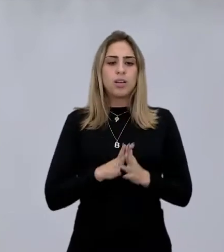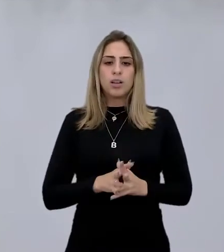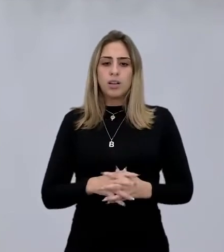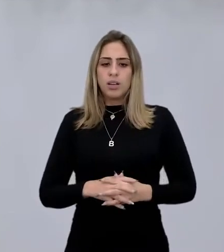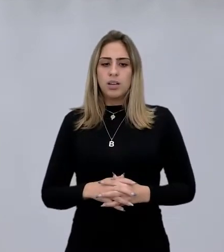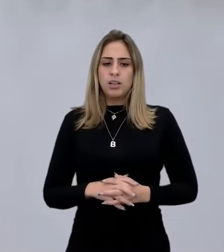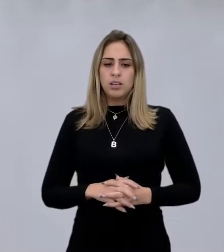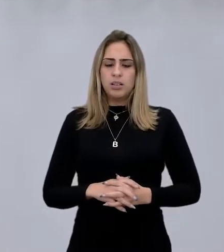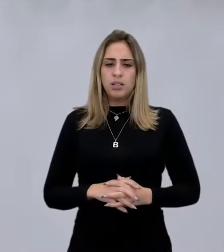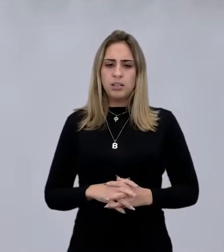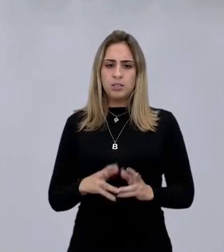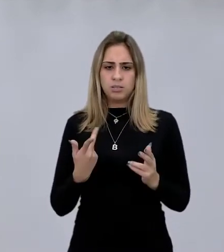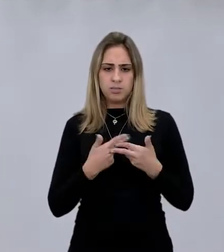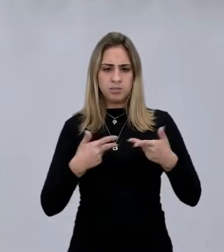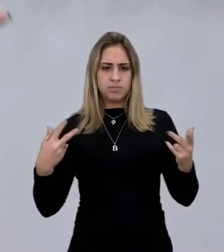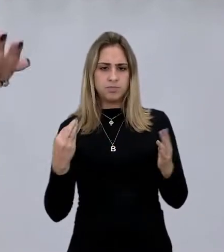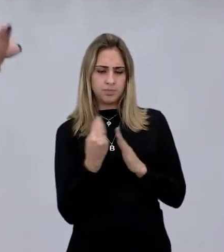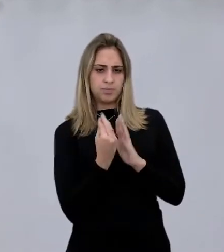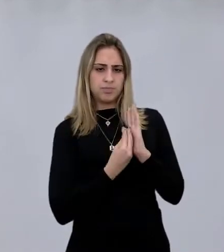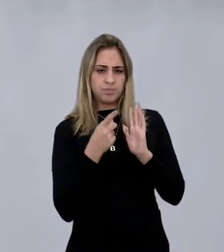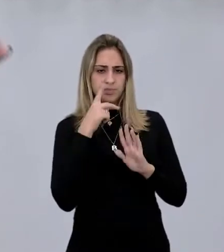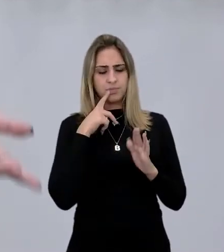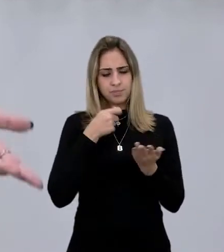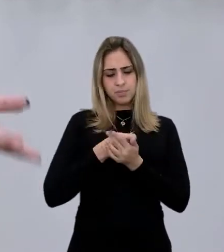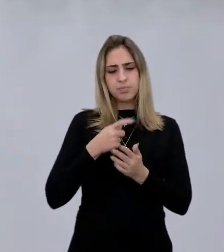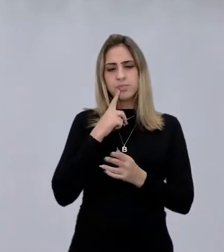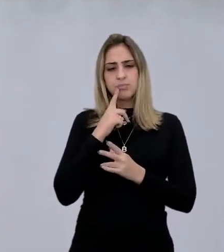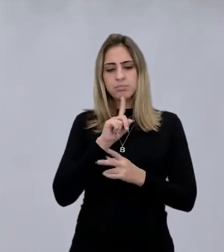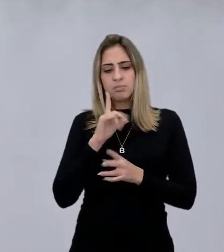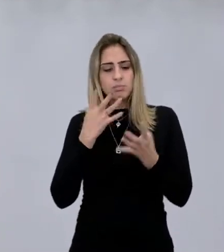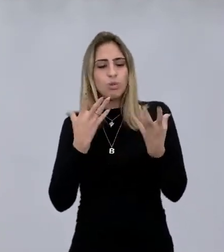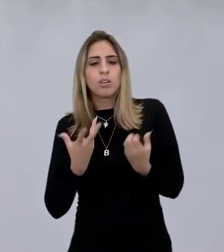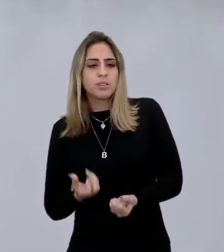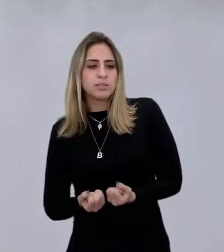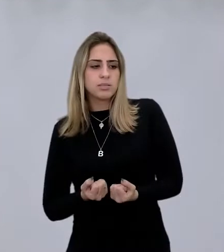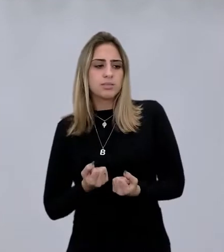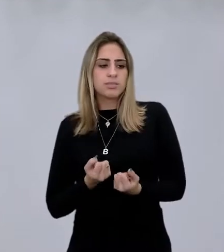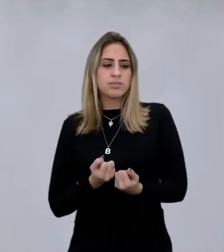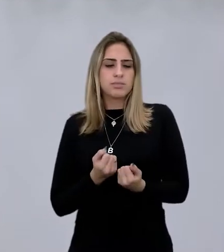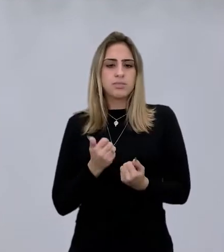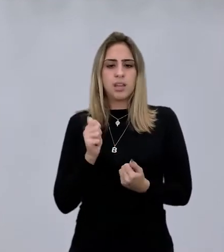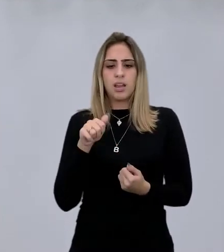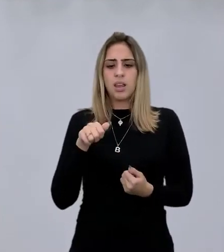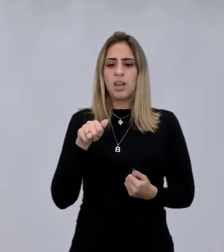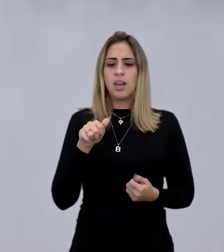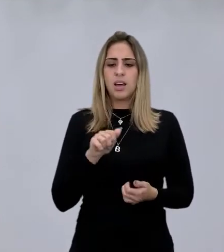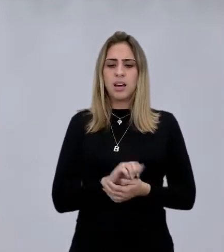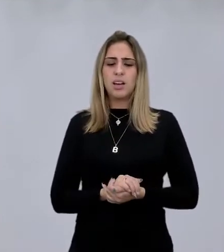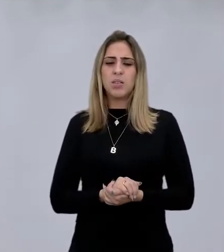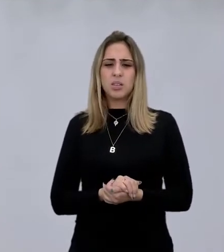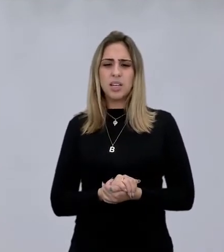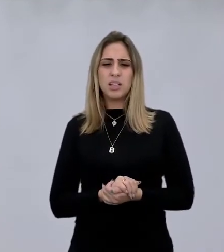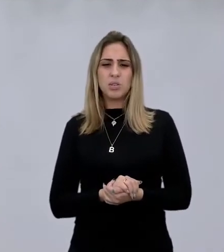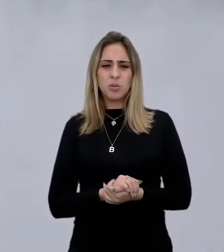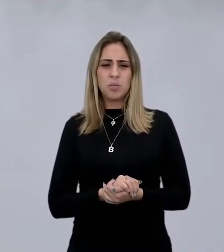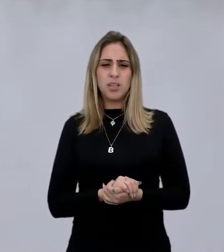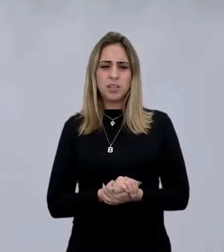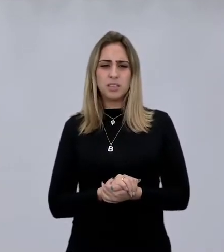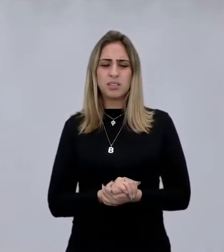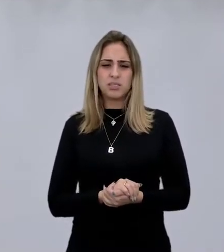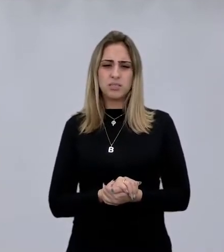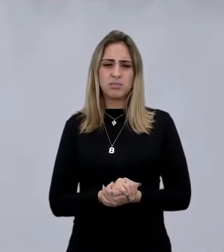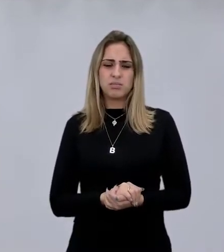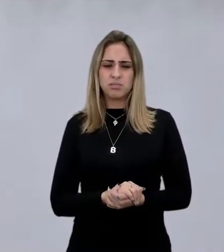norma, normativa. A é o prefixo de negação, então anomia é a negação às regras, ou